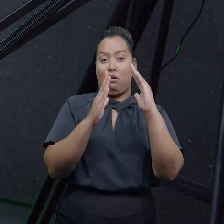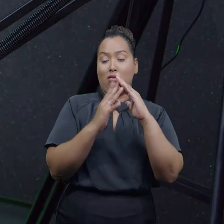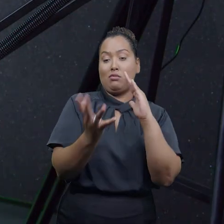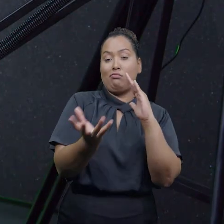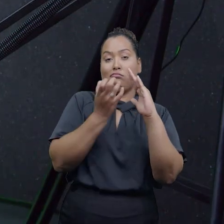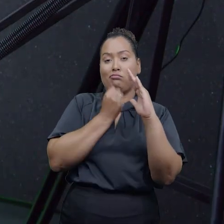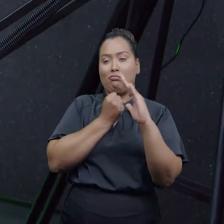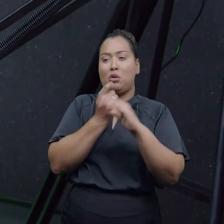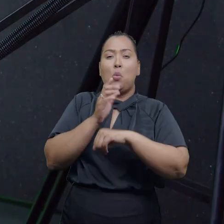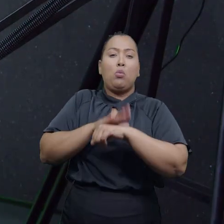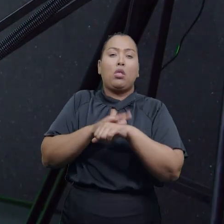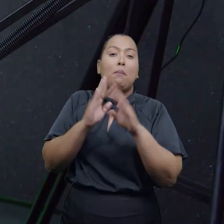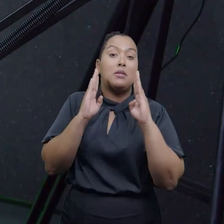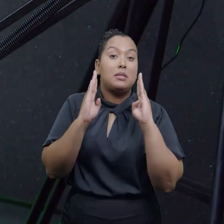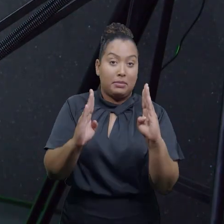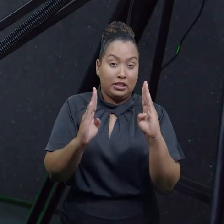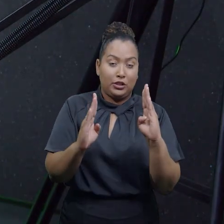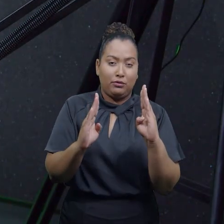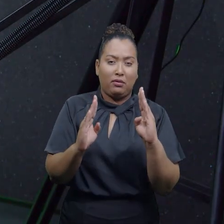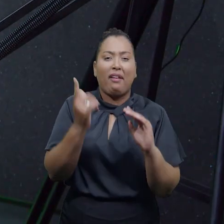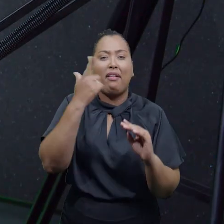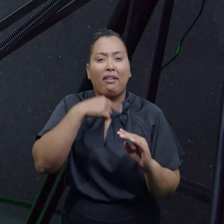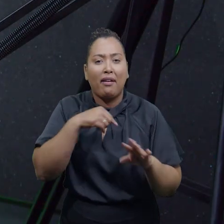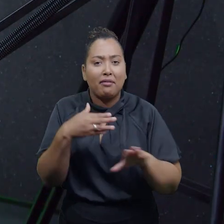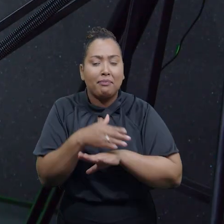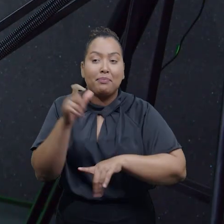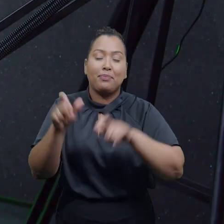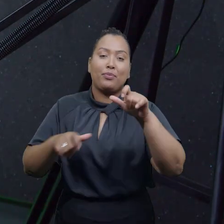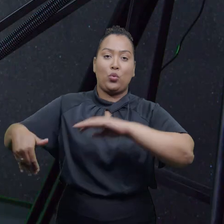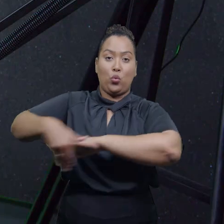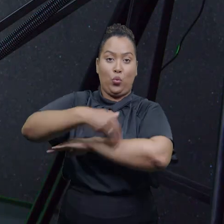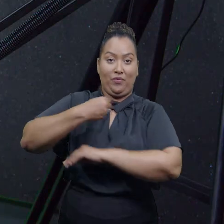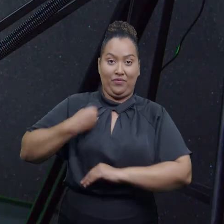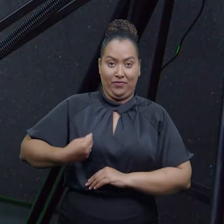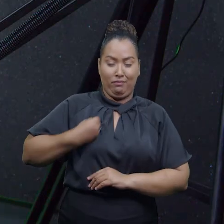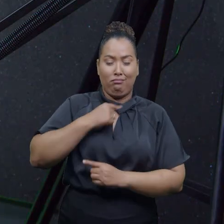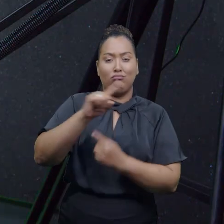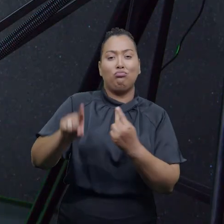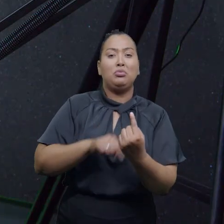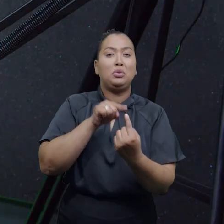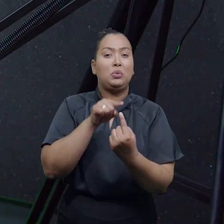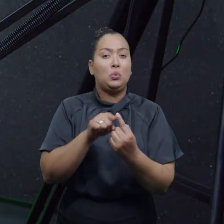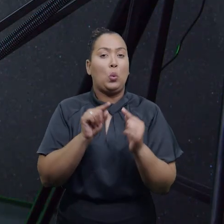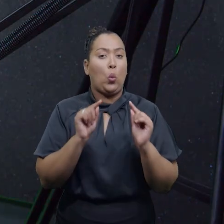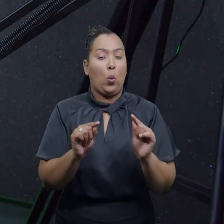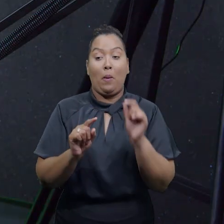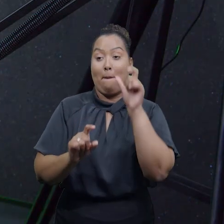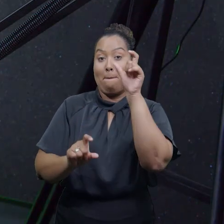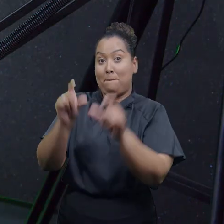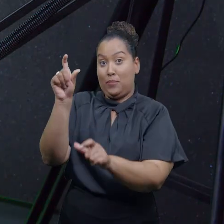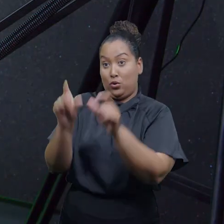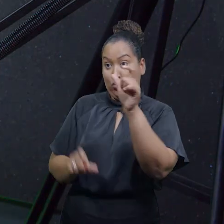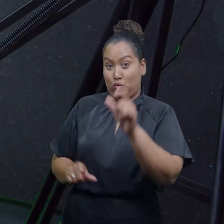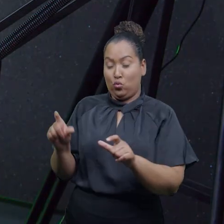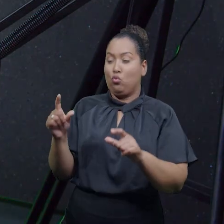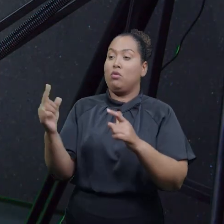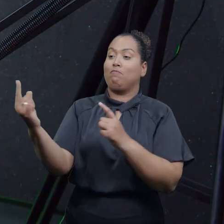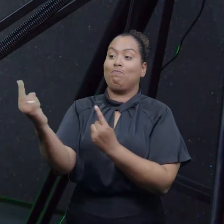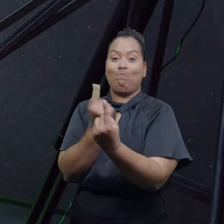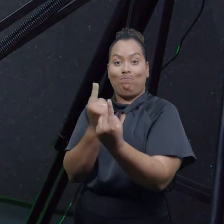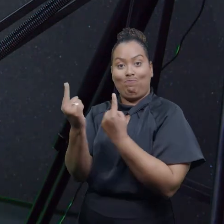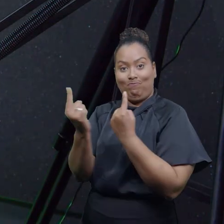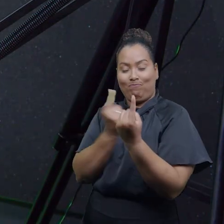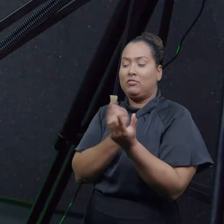acolhimento temporário de pessoas em situação de rua e tem essa função de possibilitar que essas pessoas tenham